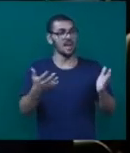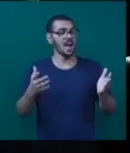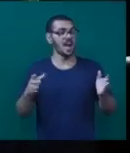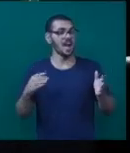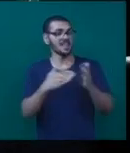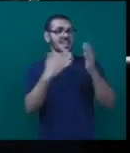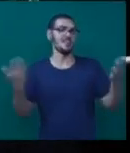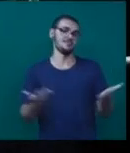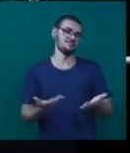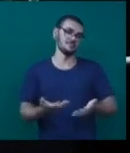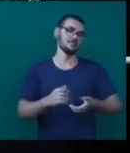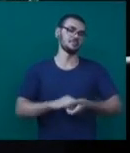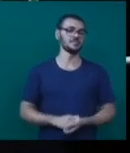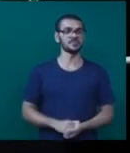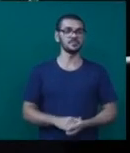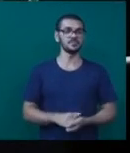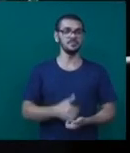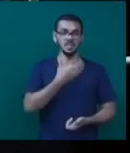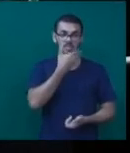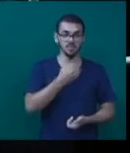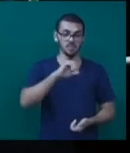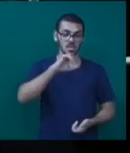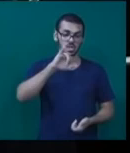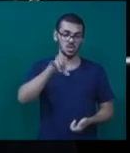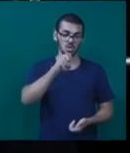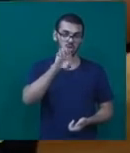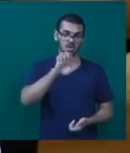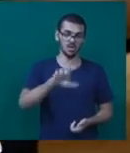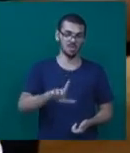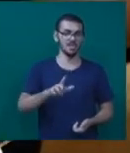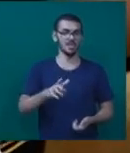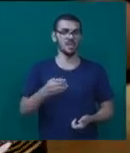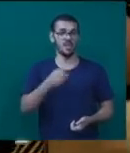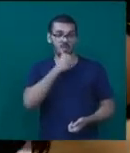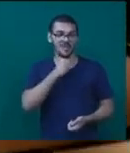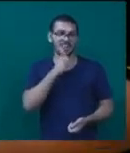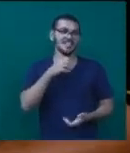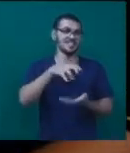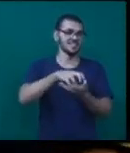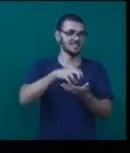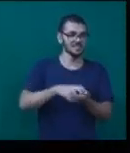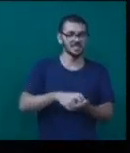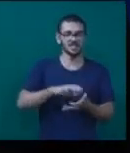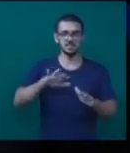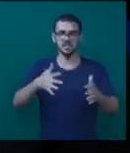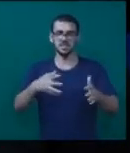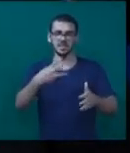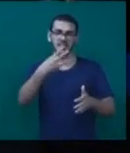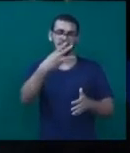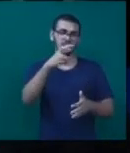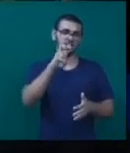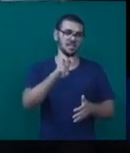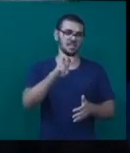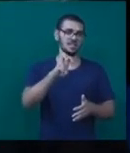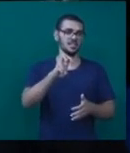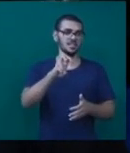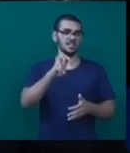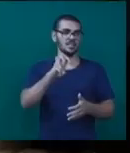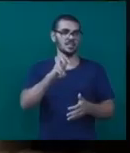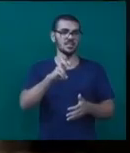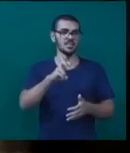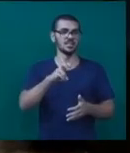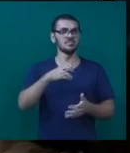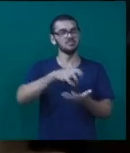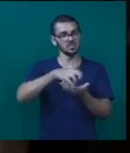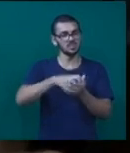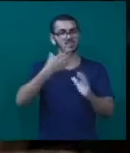contemporaneidade. O senhor Joel é o veterano da turma, tem 35 anos de coral. No passado, sofria com enxaqueca